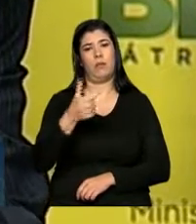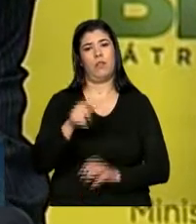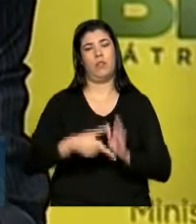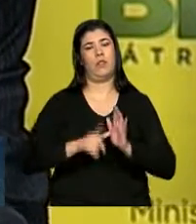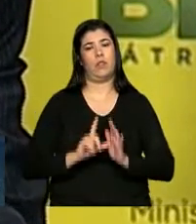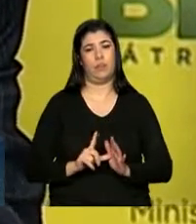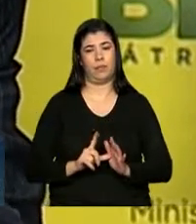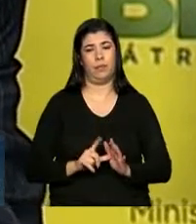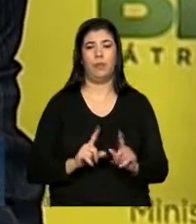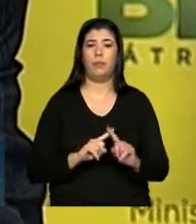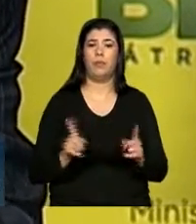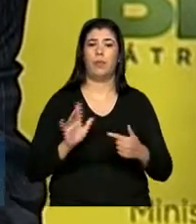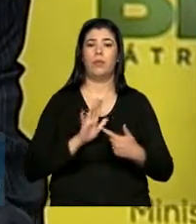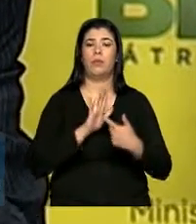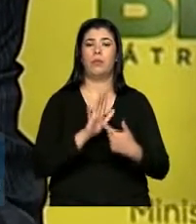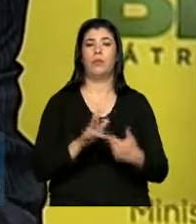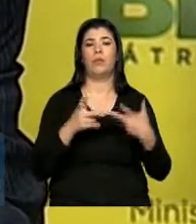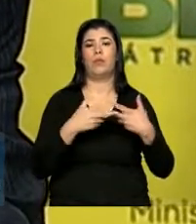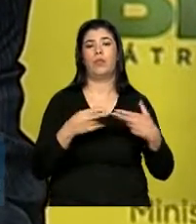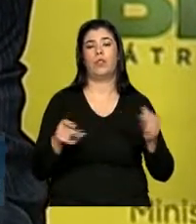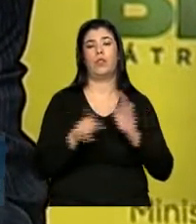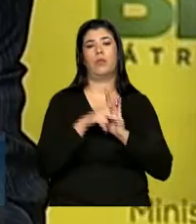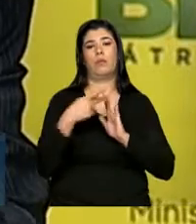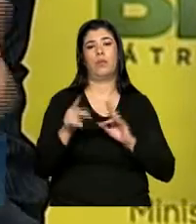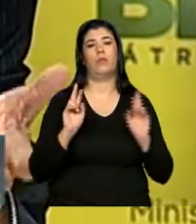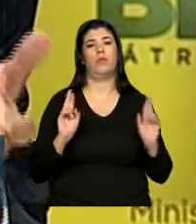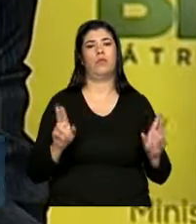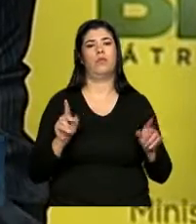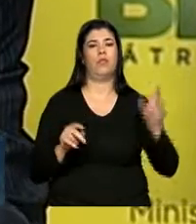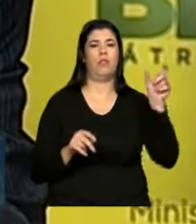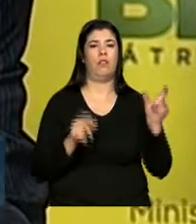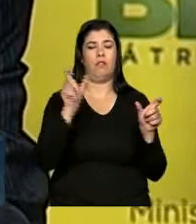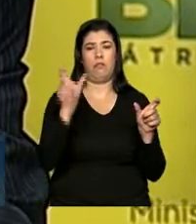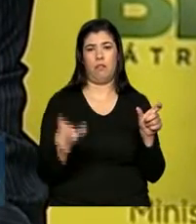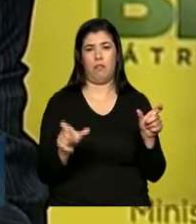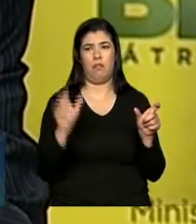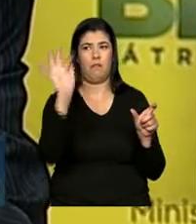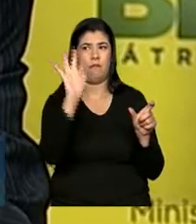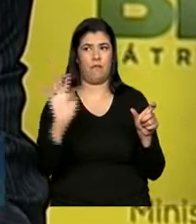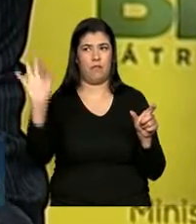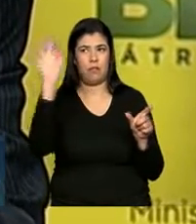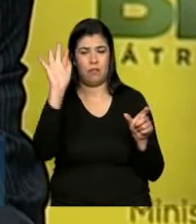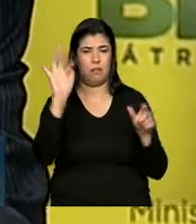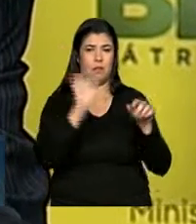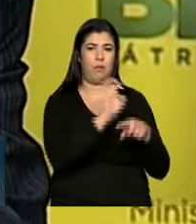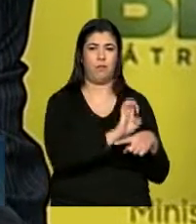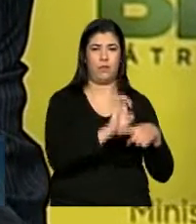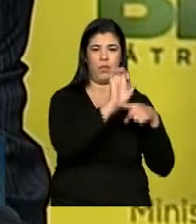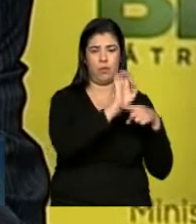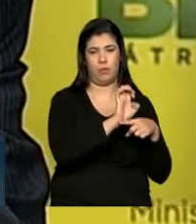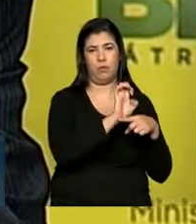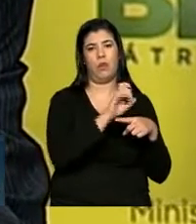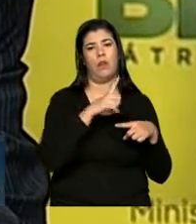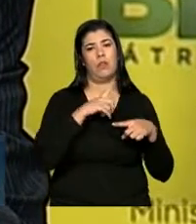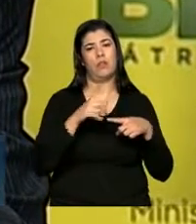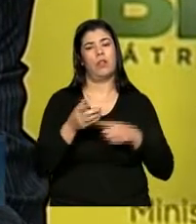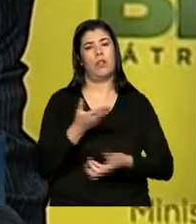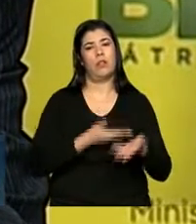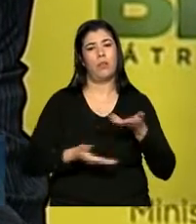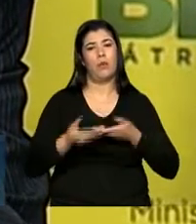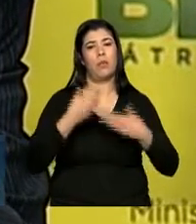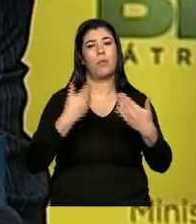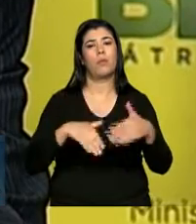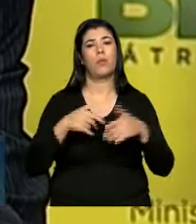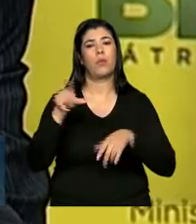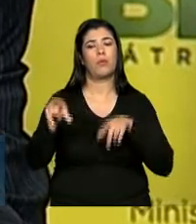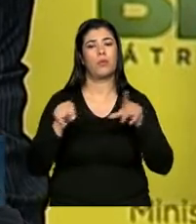forma, um indicativo, eventualmente, para essa diferença entre as instituições federais e as estaduais tem muito a ver com os processos de seleção